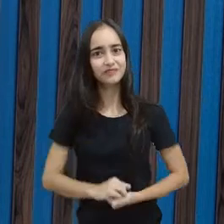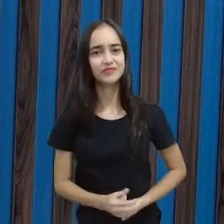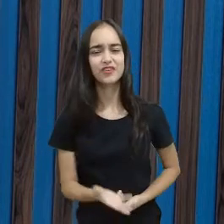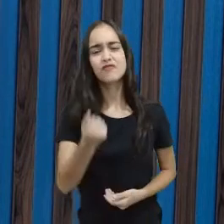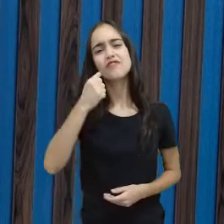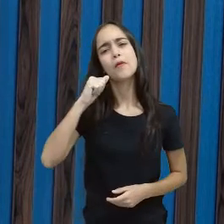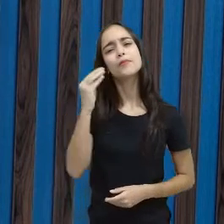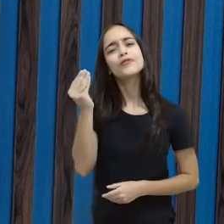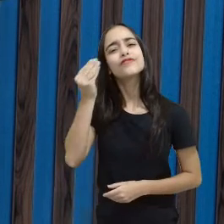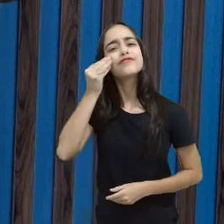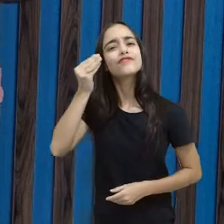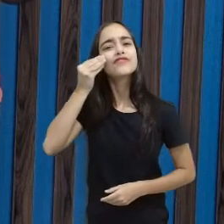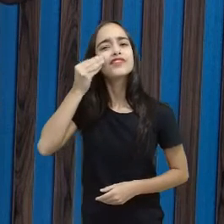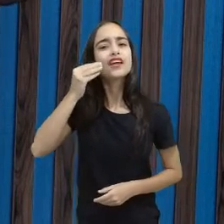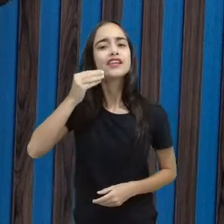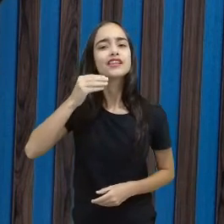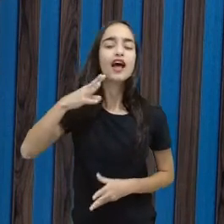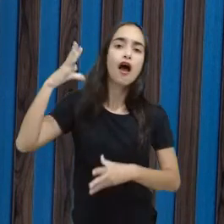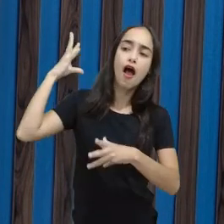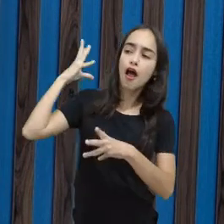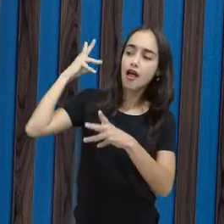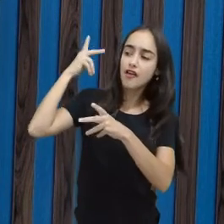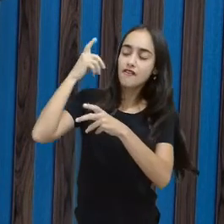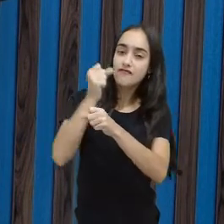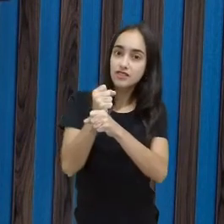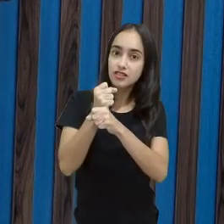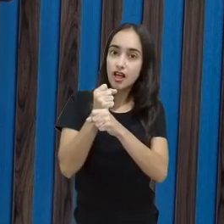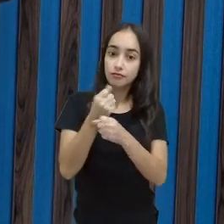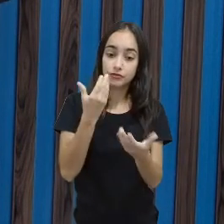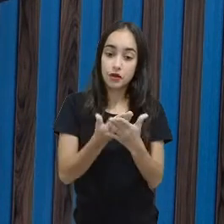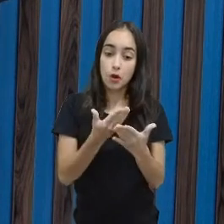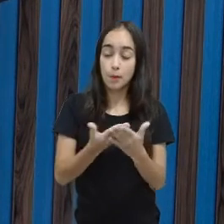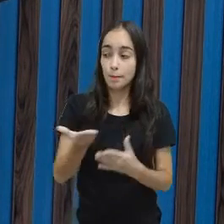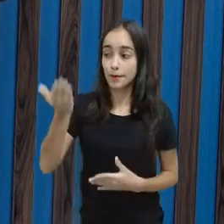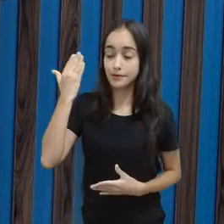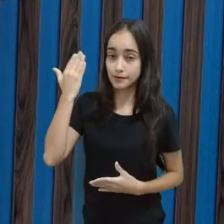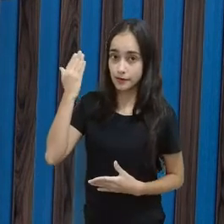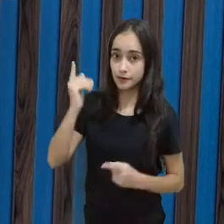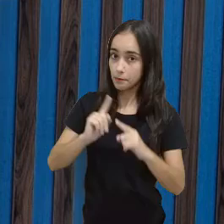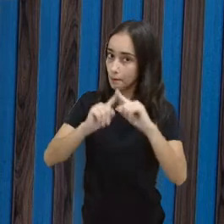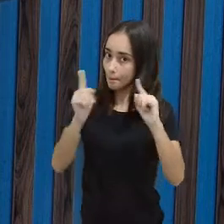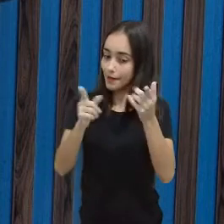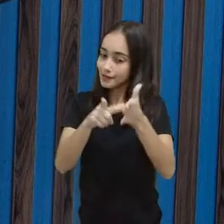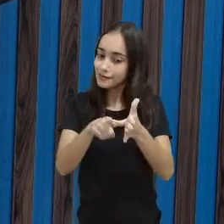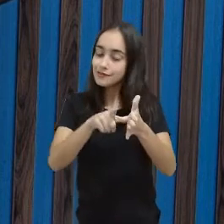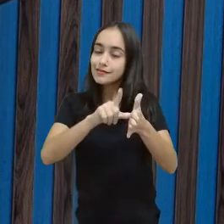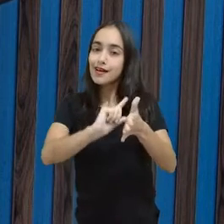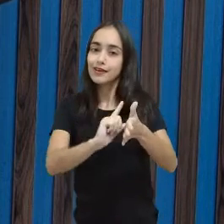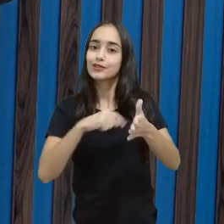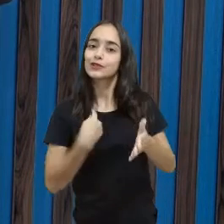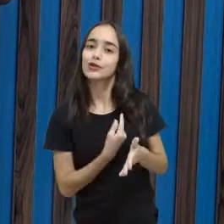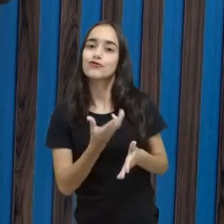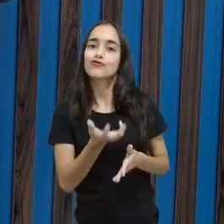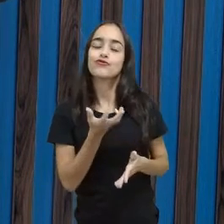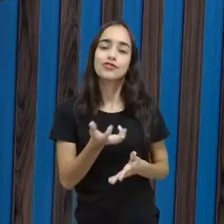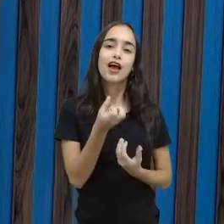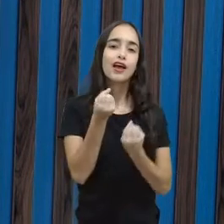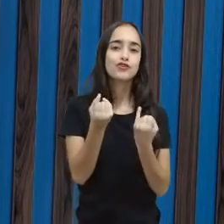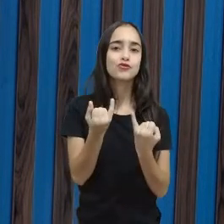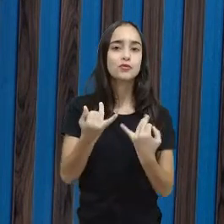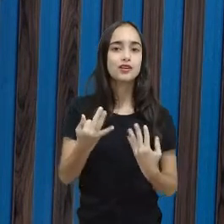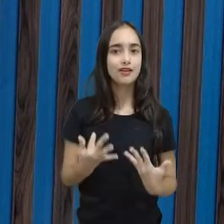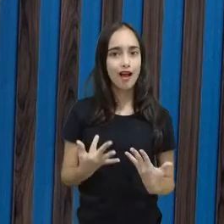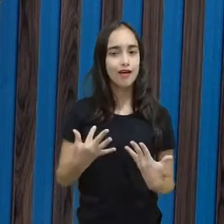aqui revisar o que a gente viu nas aulas passadas, mas antes disso, a gente costuma dizer que a gente anda aqui muito